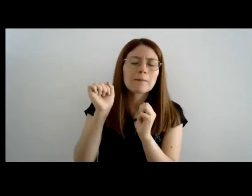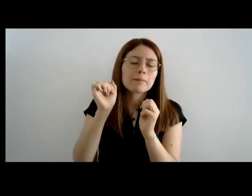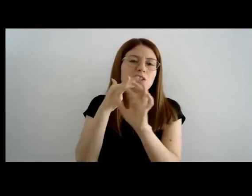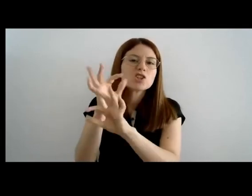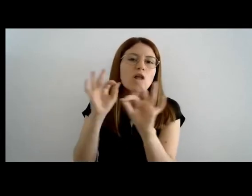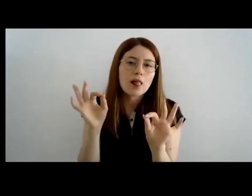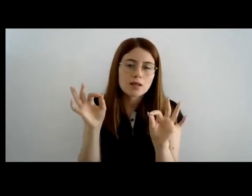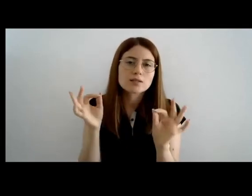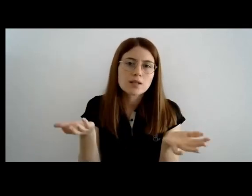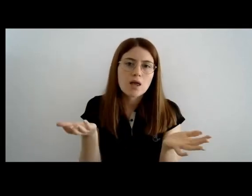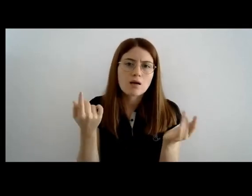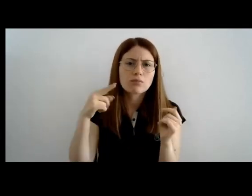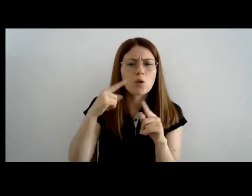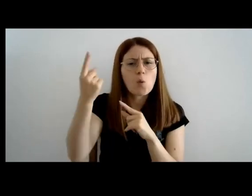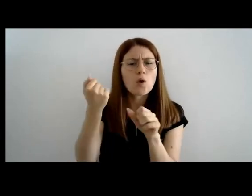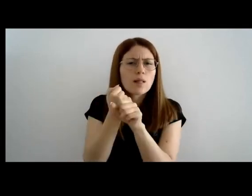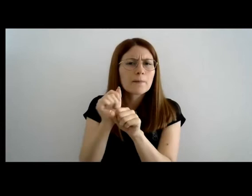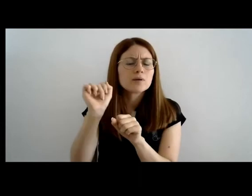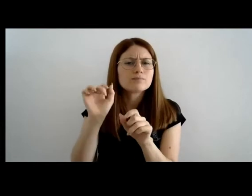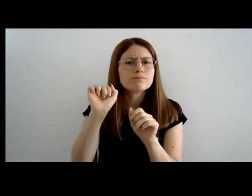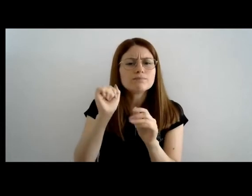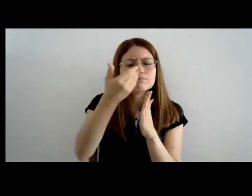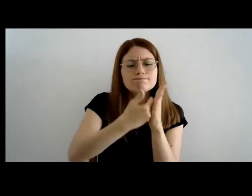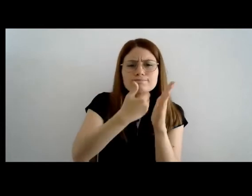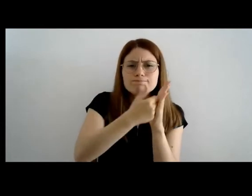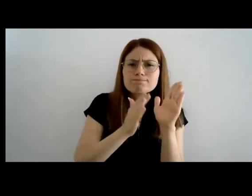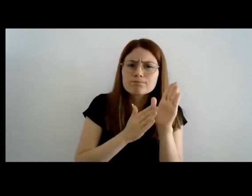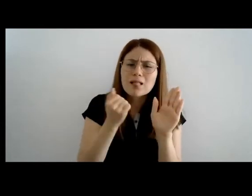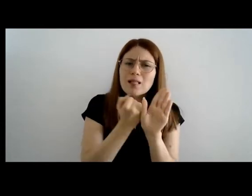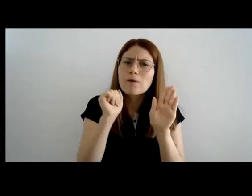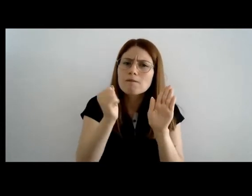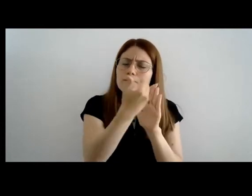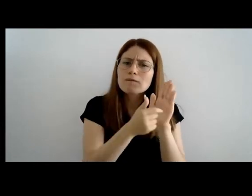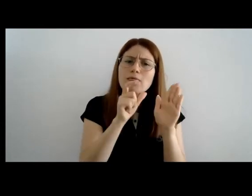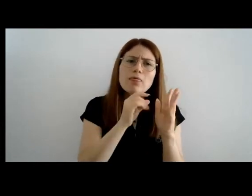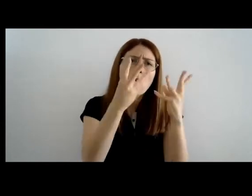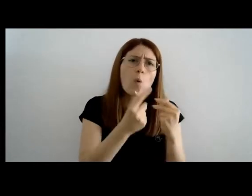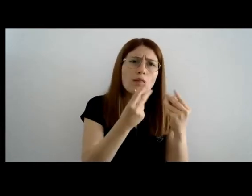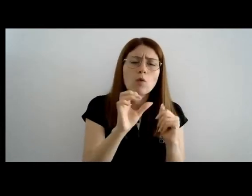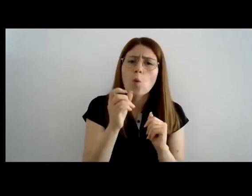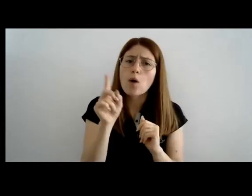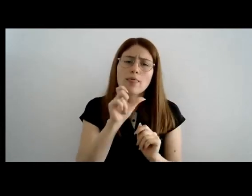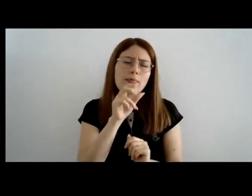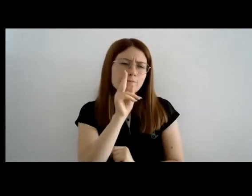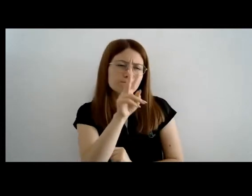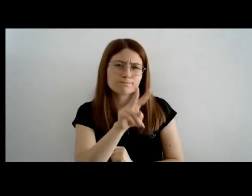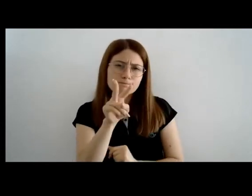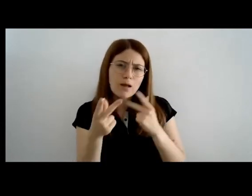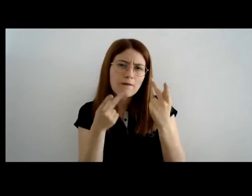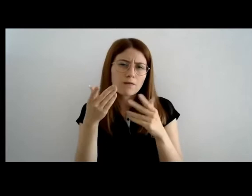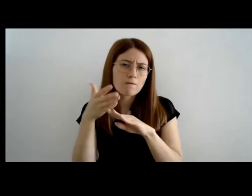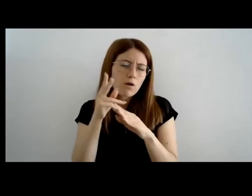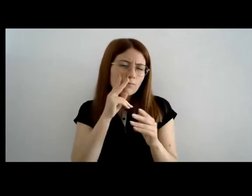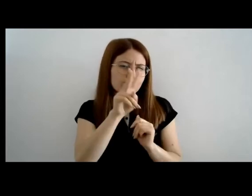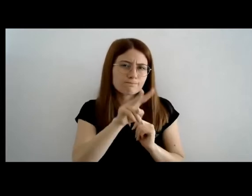com desempenho documentado, quer ele seja quantificável ou não, mas é observável externamente,